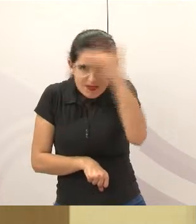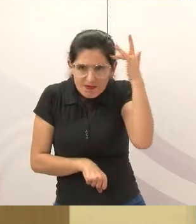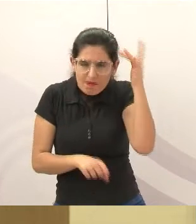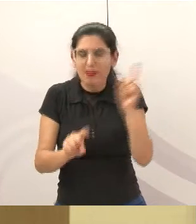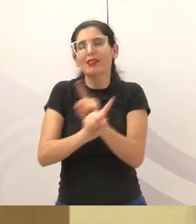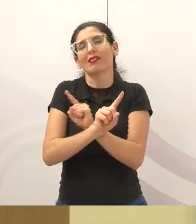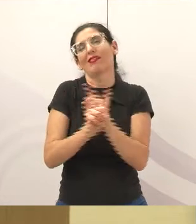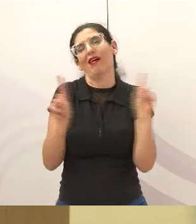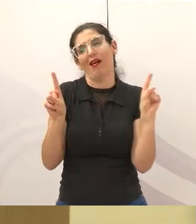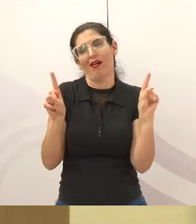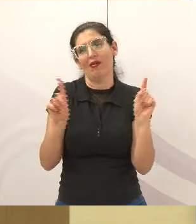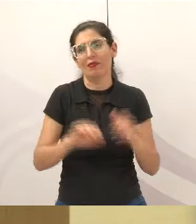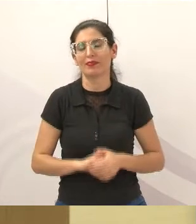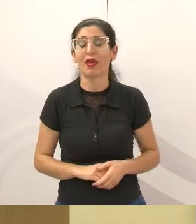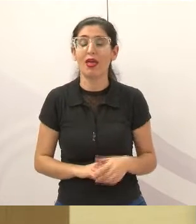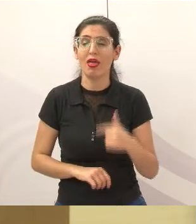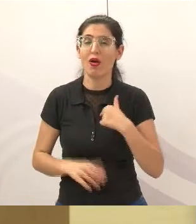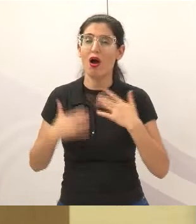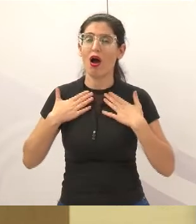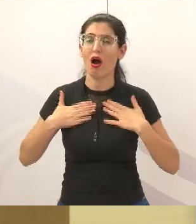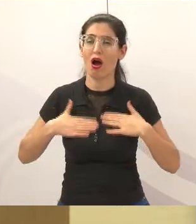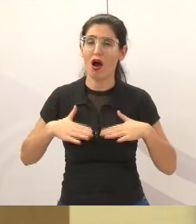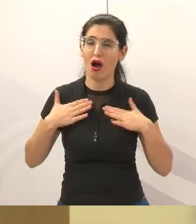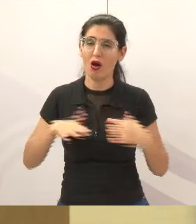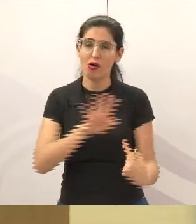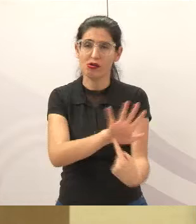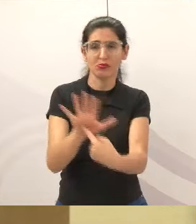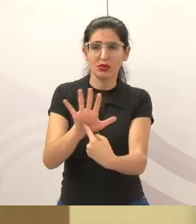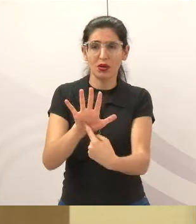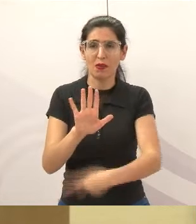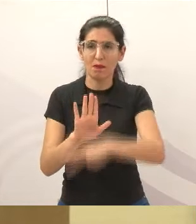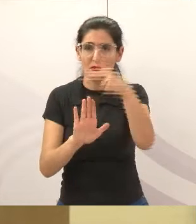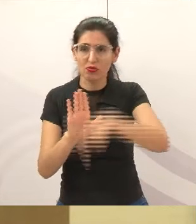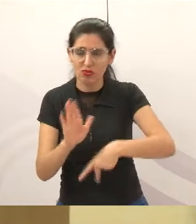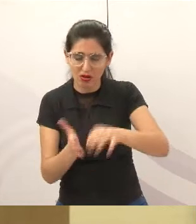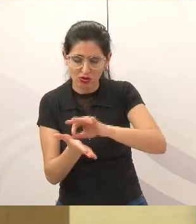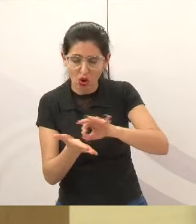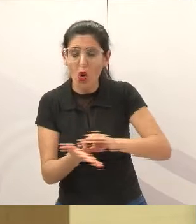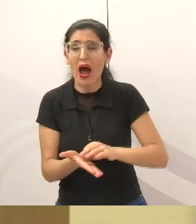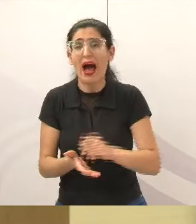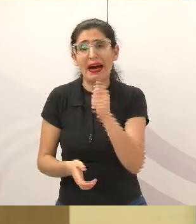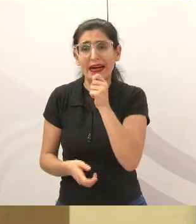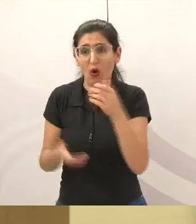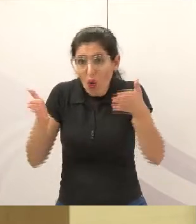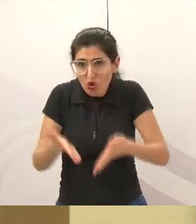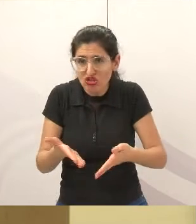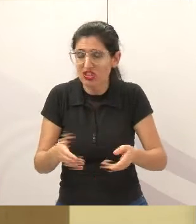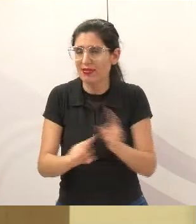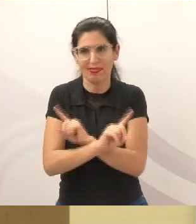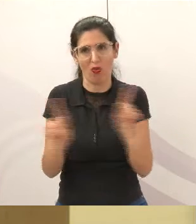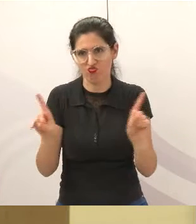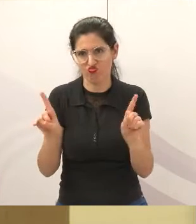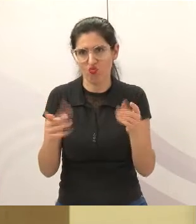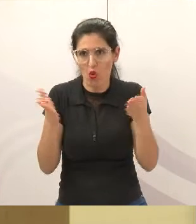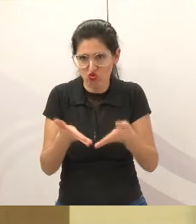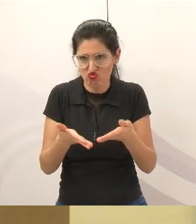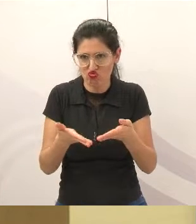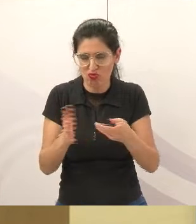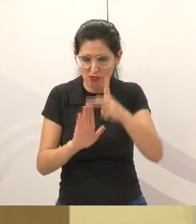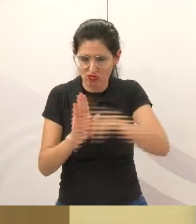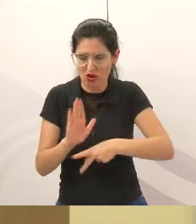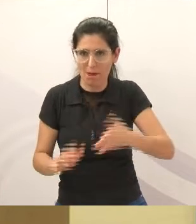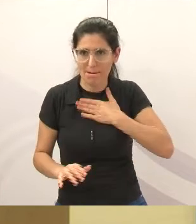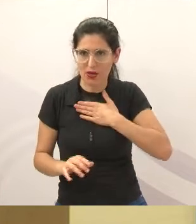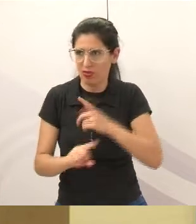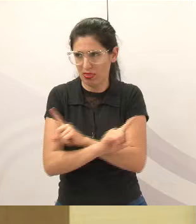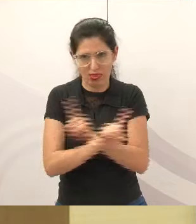confortável na apresentação do projeto da minha autoria, que não pôde estar aqui na ordem do dia hoje, por conta que nós estamos